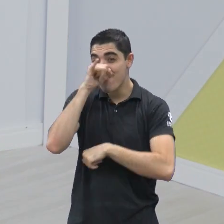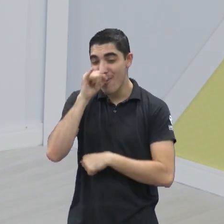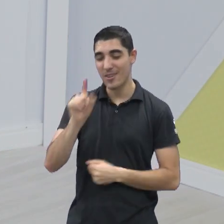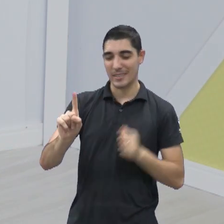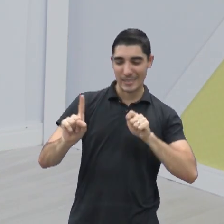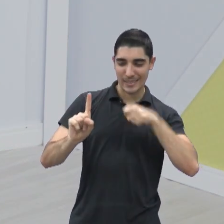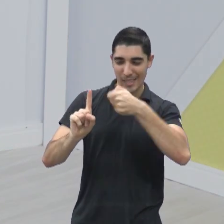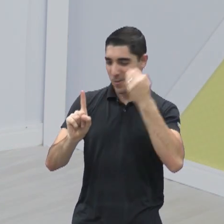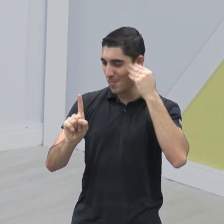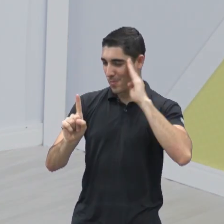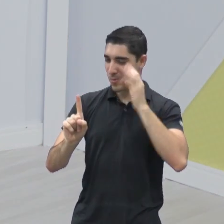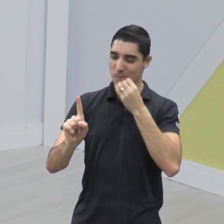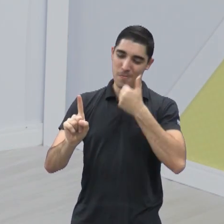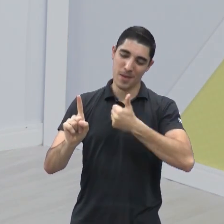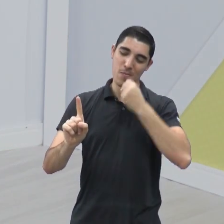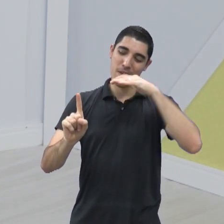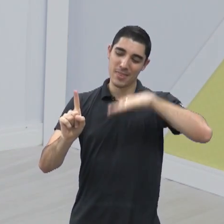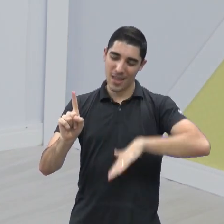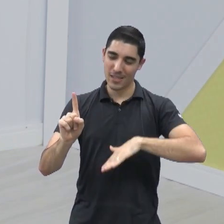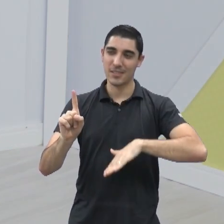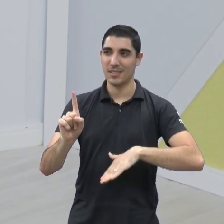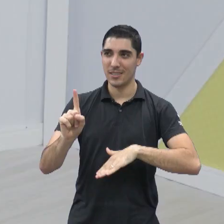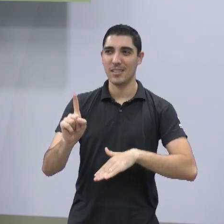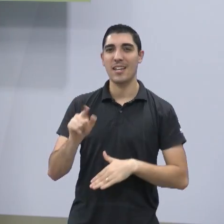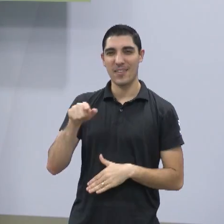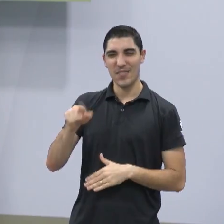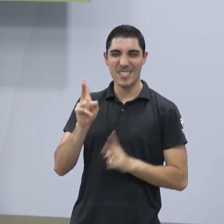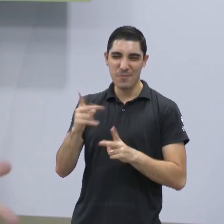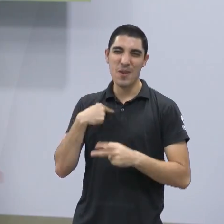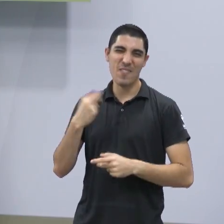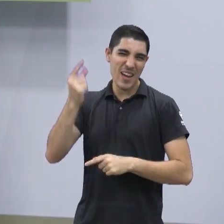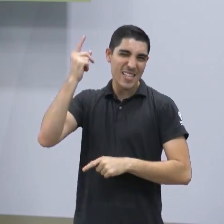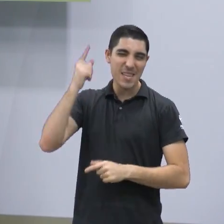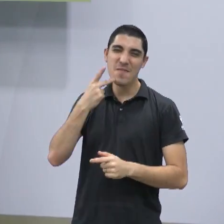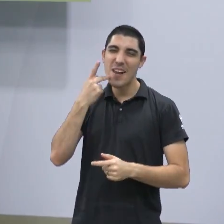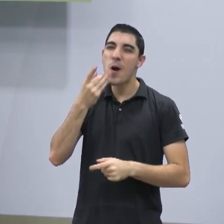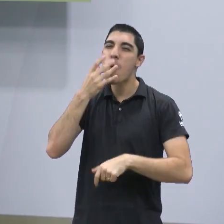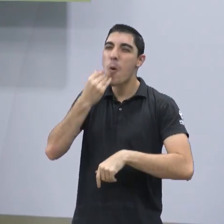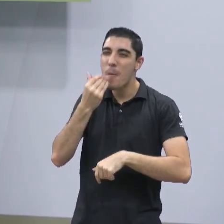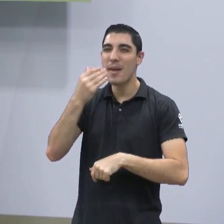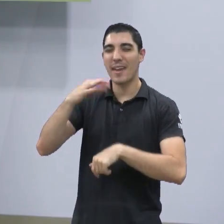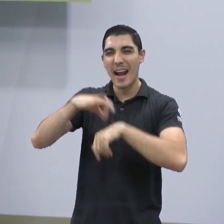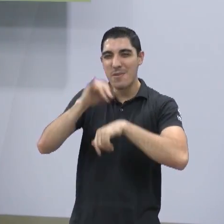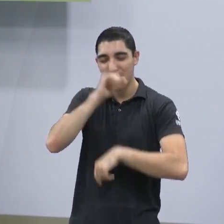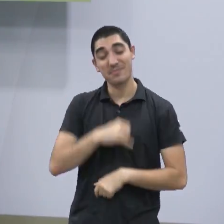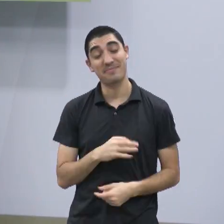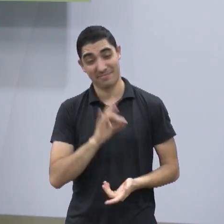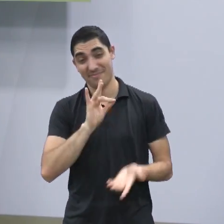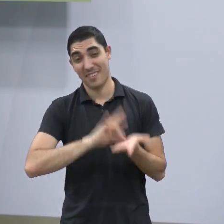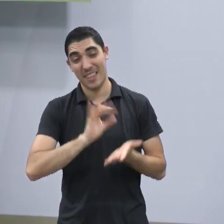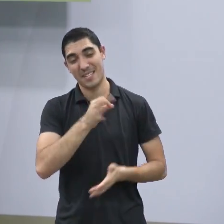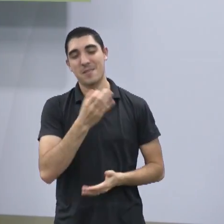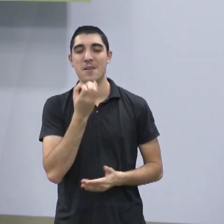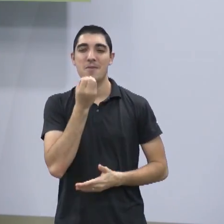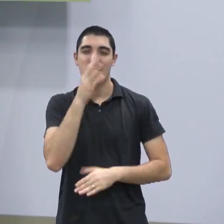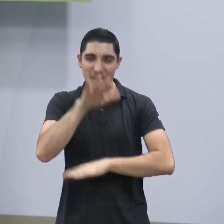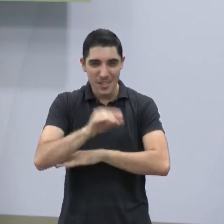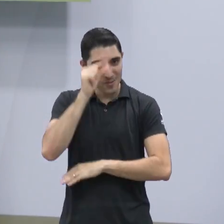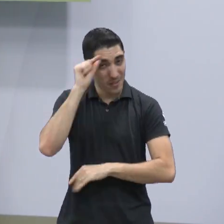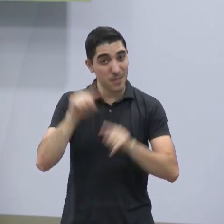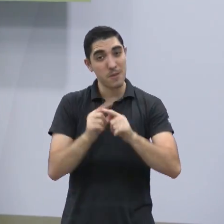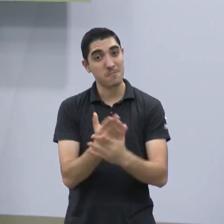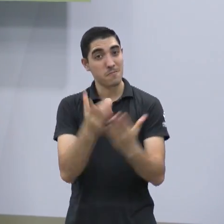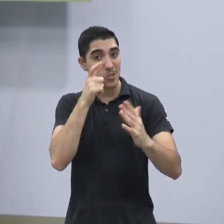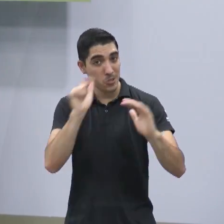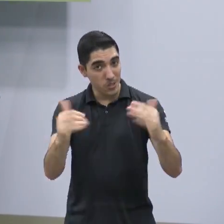Bruno Castilho. Tudo bem, Brunão? Boa tarde. Fazia tempo que eu não mandava essa, né? Pois é. Boa tarde, Vieira. Boa tarde a você de casa. Como sempre, é um prazer inenarrável estar